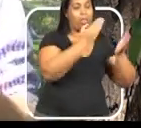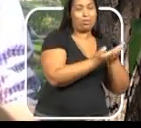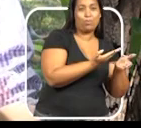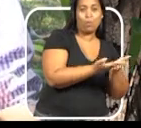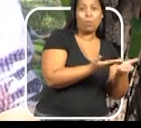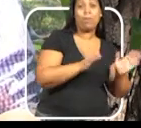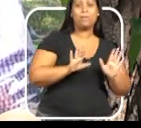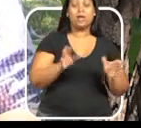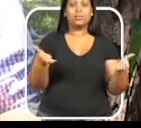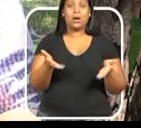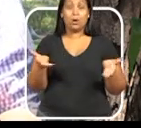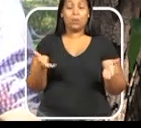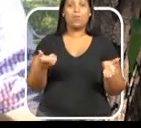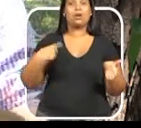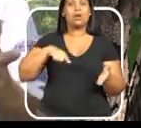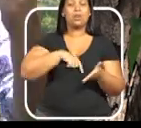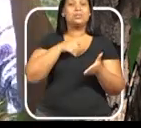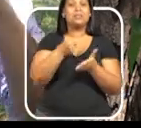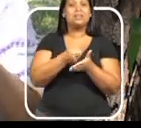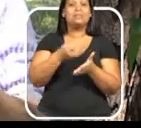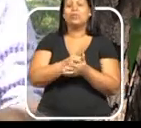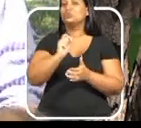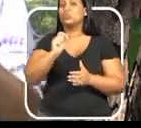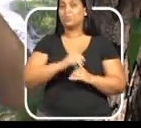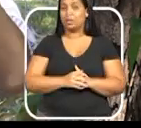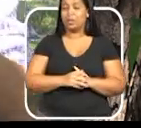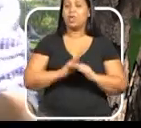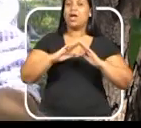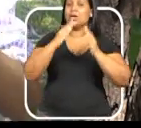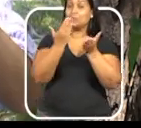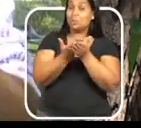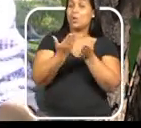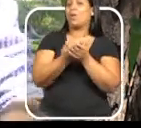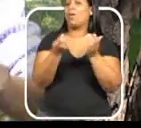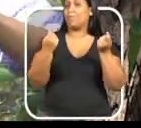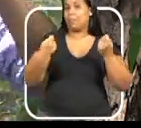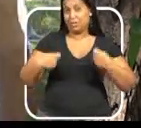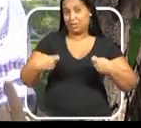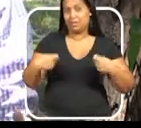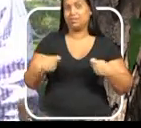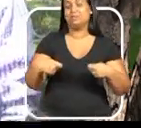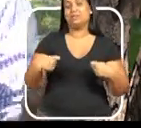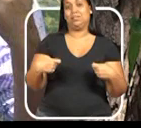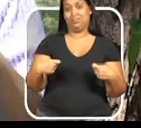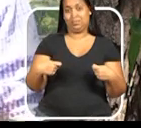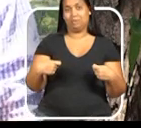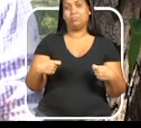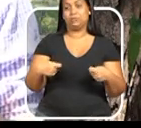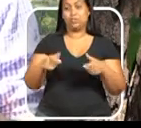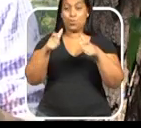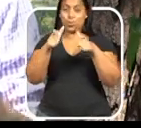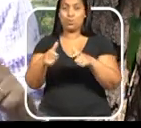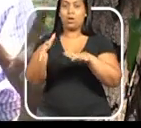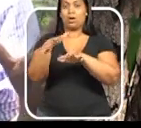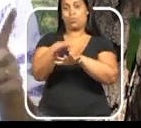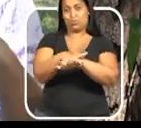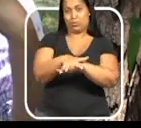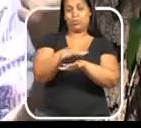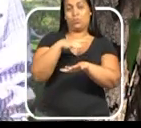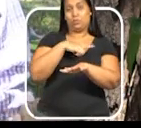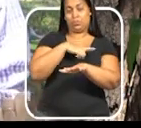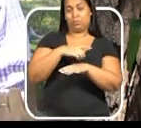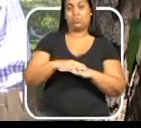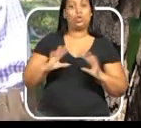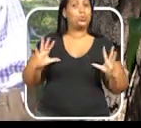agora a gente defende muito essa perspectiva que a escola precisa ser e deve ser um lugar inclusivo, que